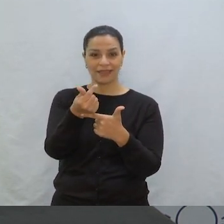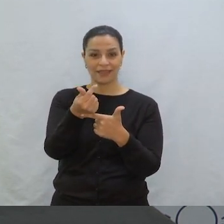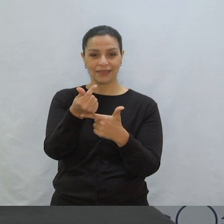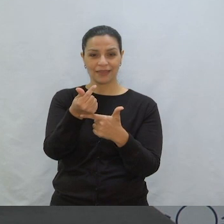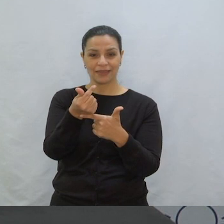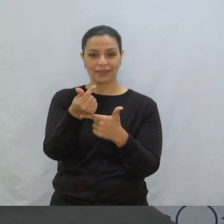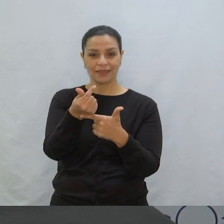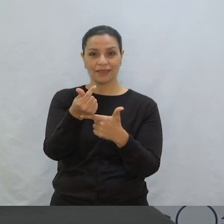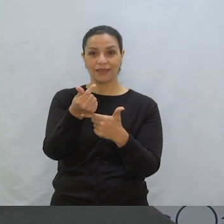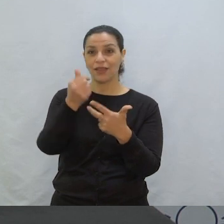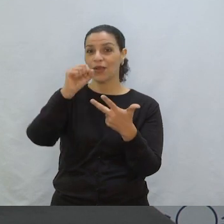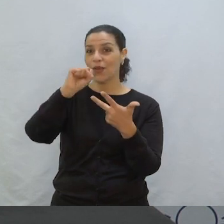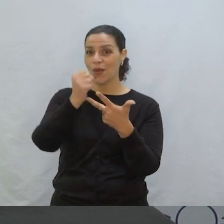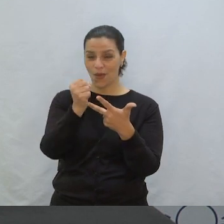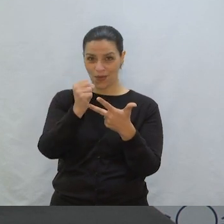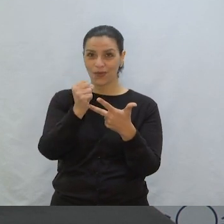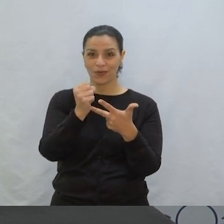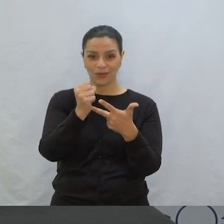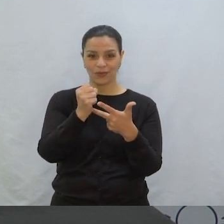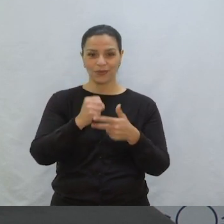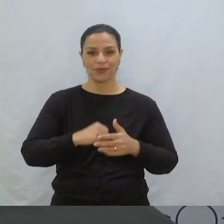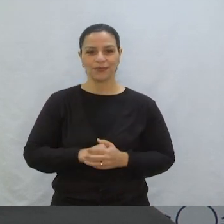6, 7,